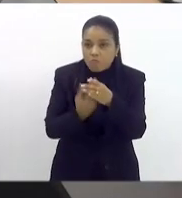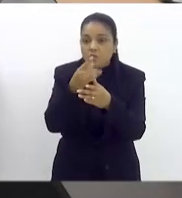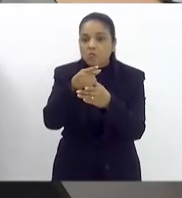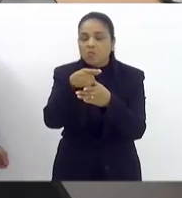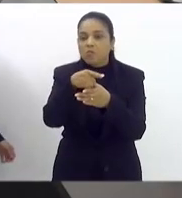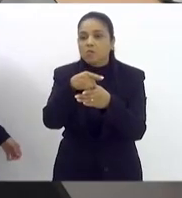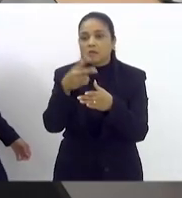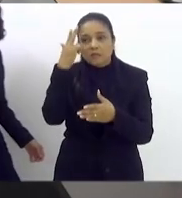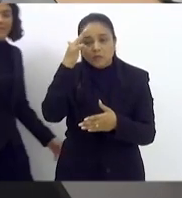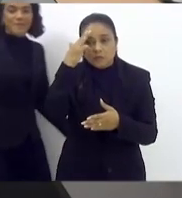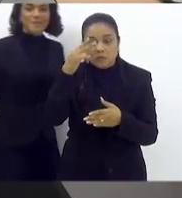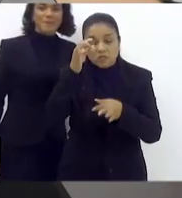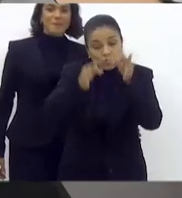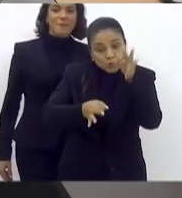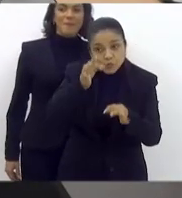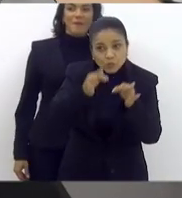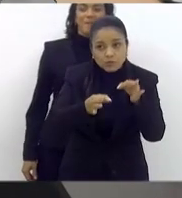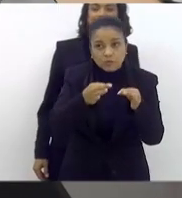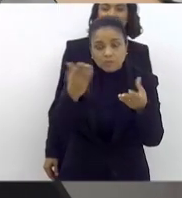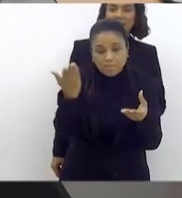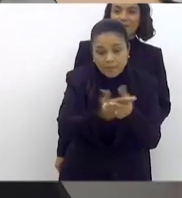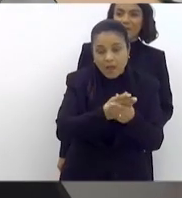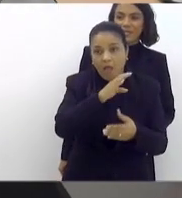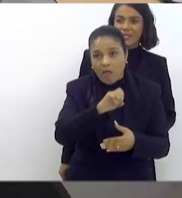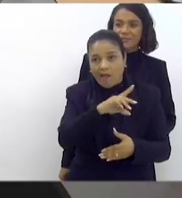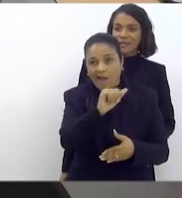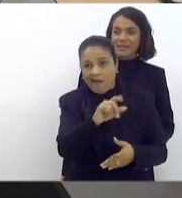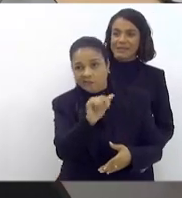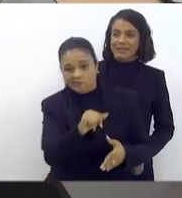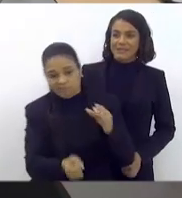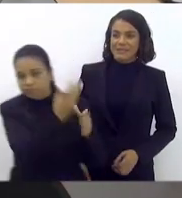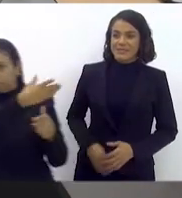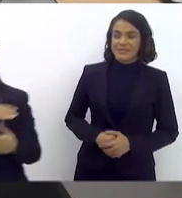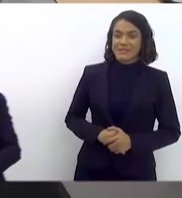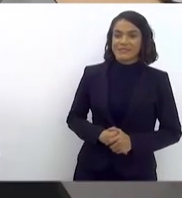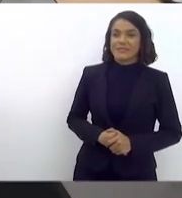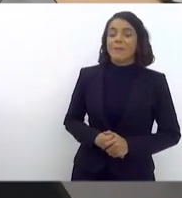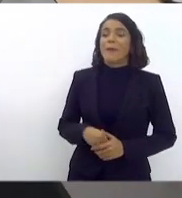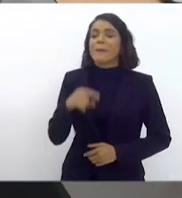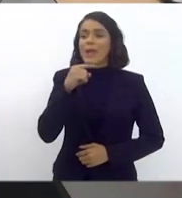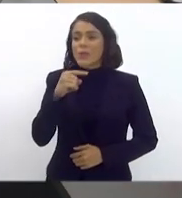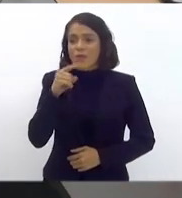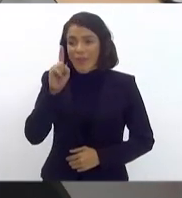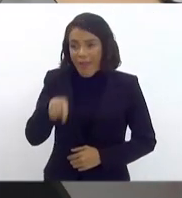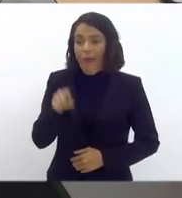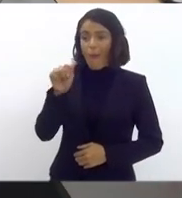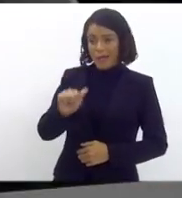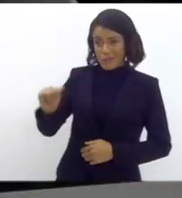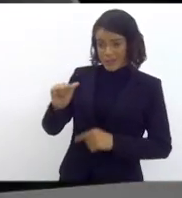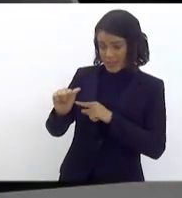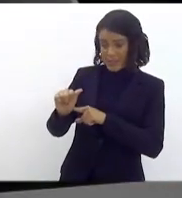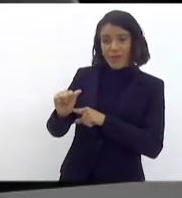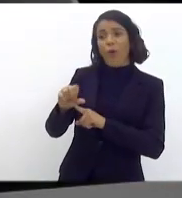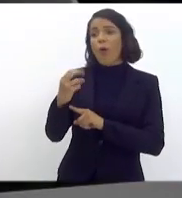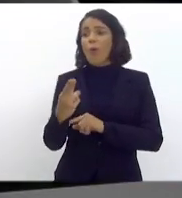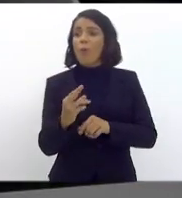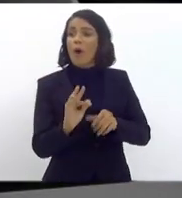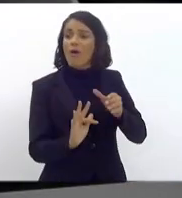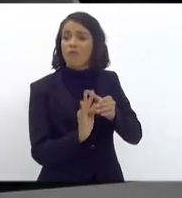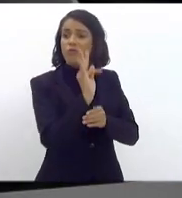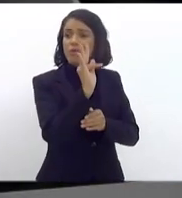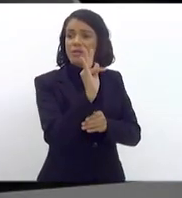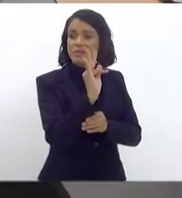jurídica do instrumento jurídico que criou o ECAD. Deve haver um estatuto. A minha dúvida é... Estatuto. É uma associação? É uma associação ou uma fundação,